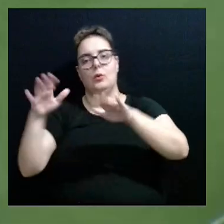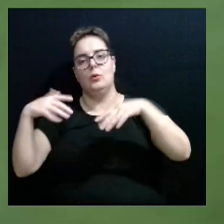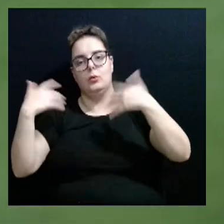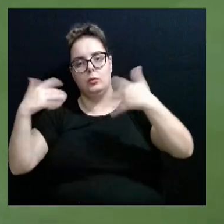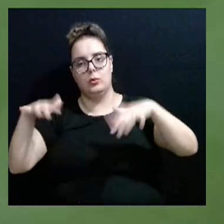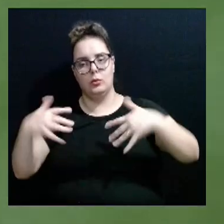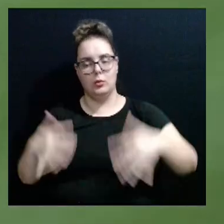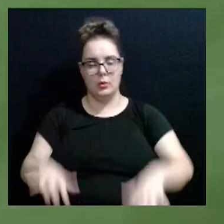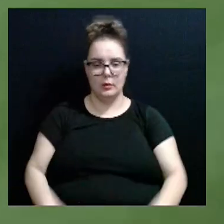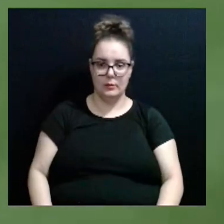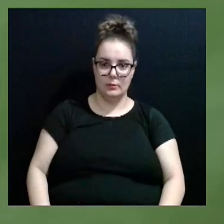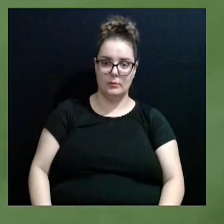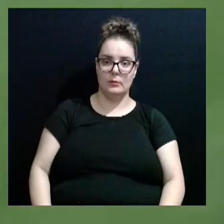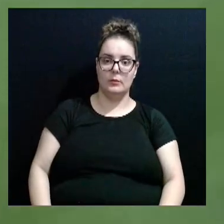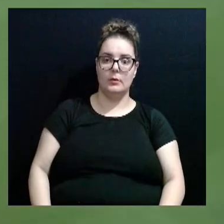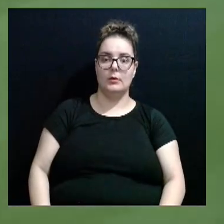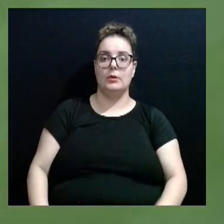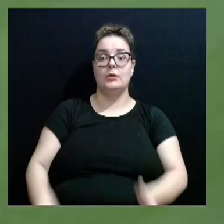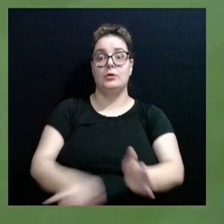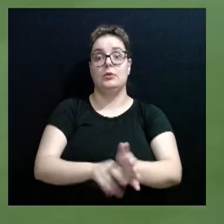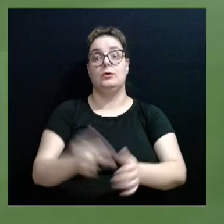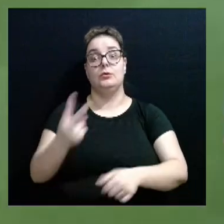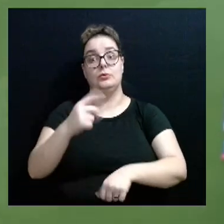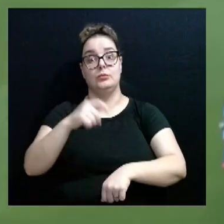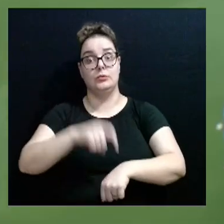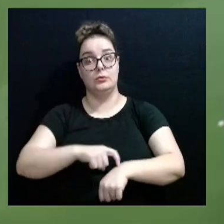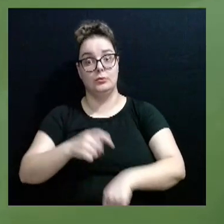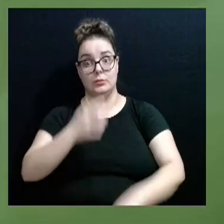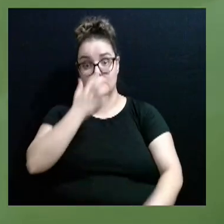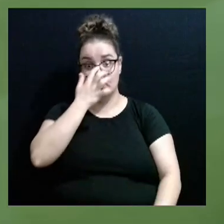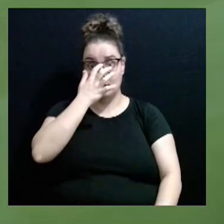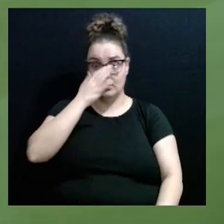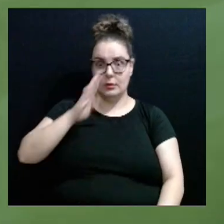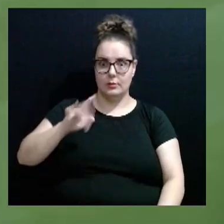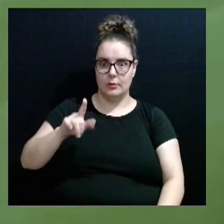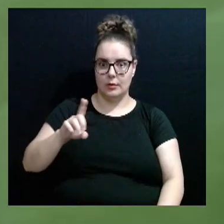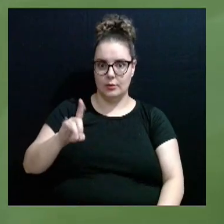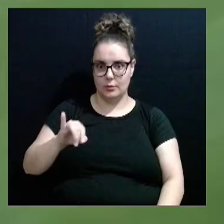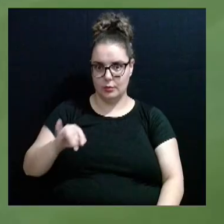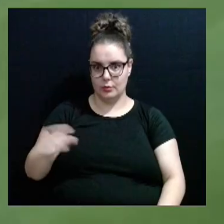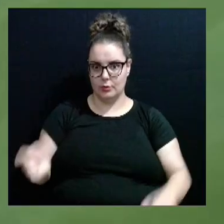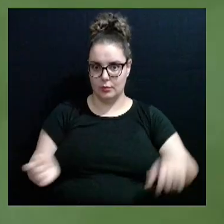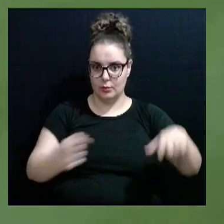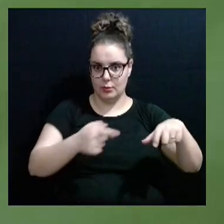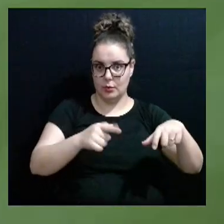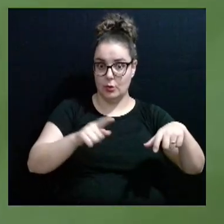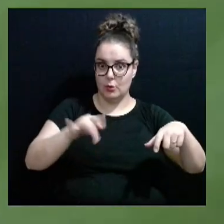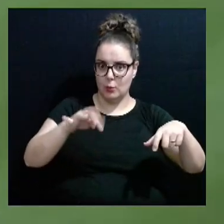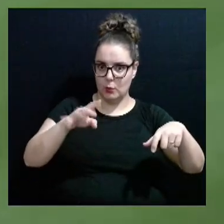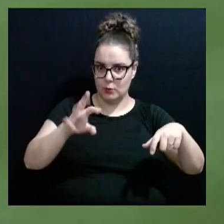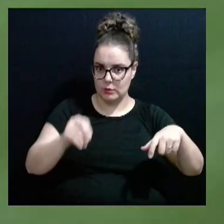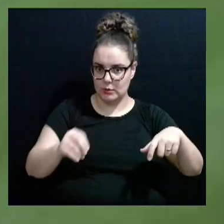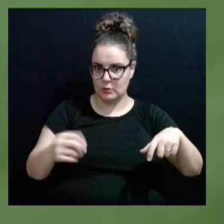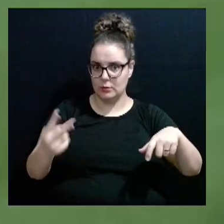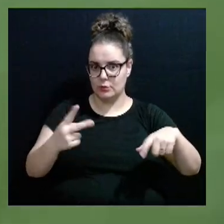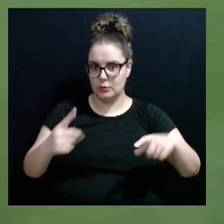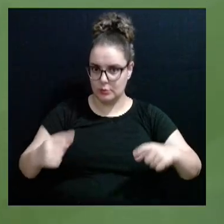o segundo tempo e Bidu cruzou. Gustavo Henrique, no segundo duelo contra Diogo